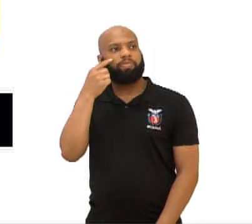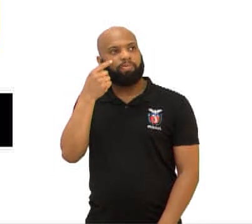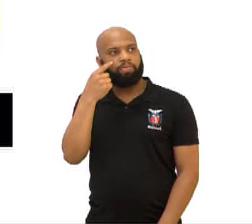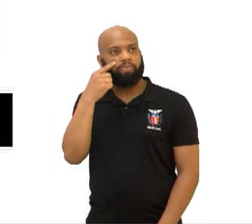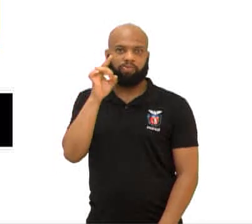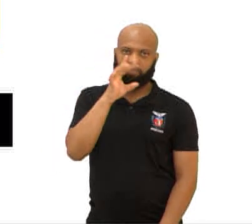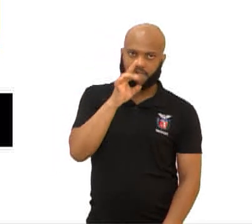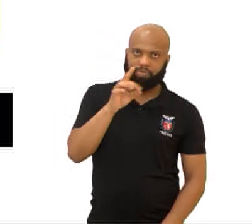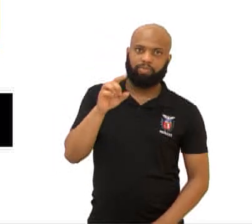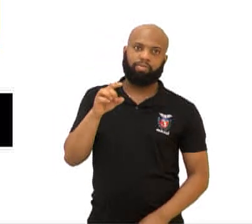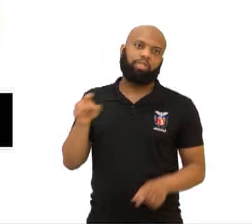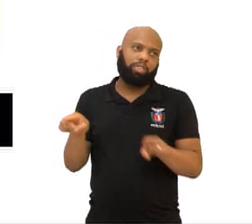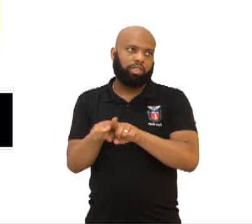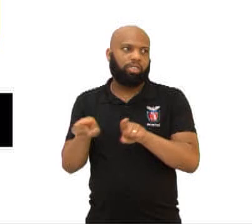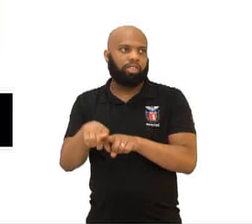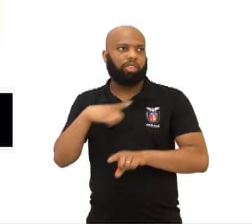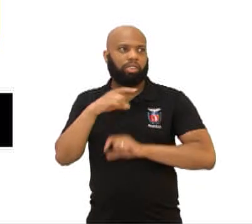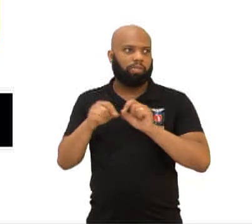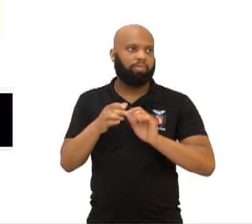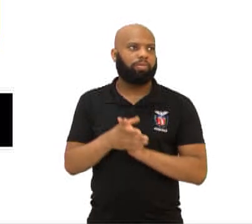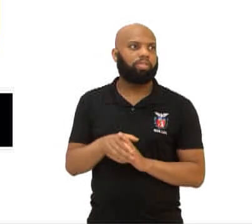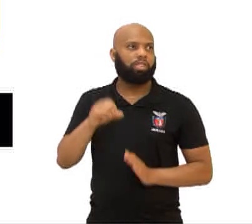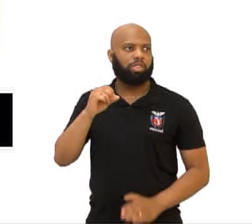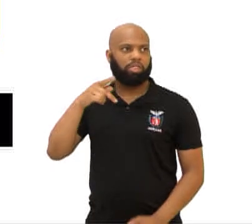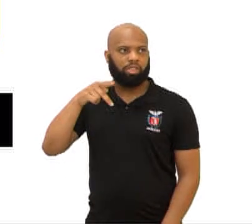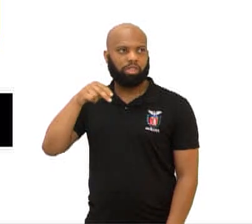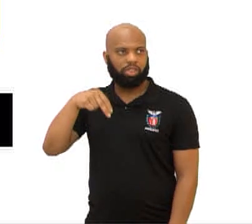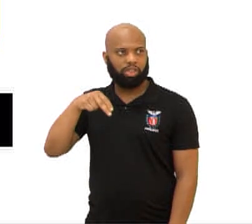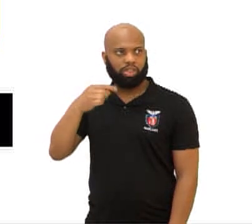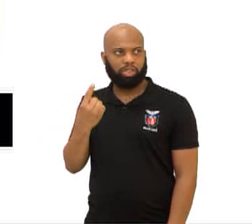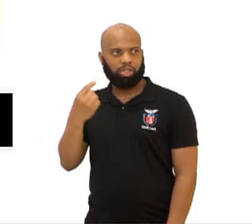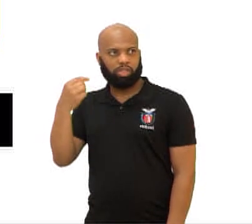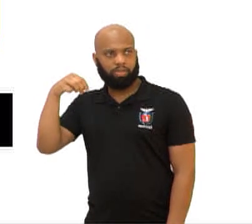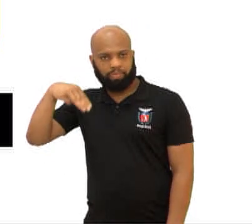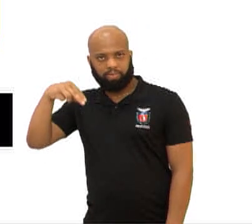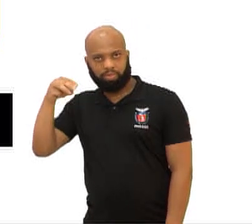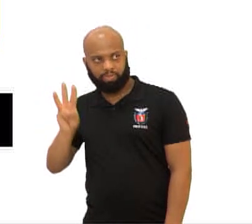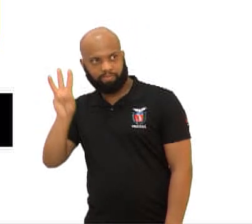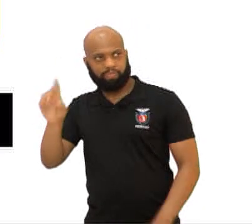OPN1-MW, do amarelo e do verde. Aí nós vamos ter o conceito de